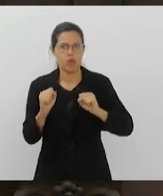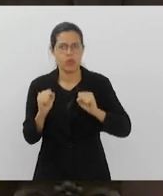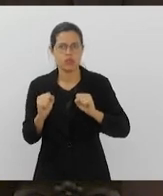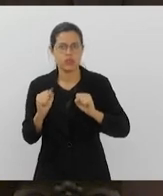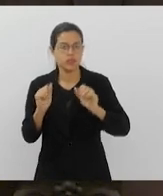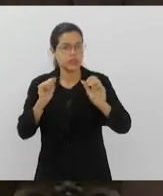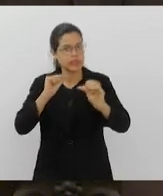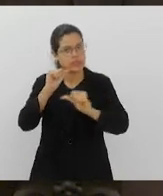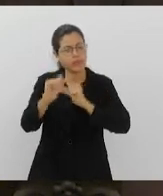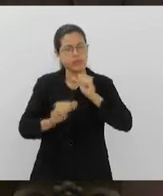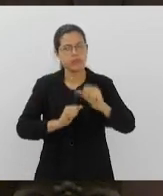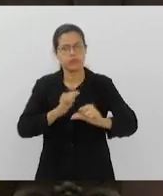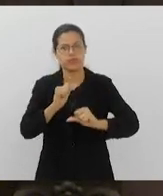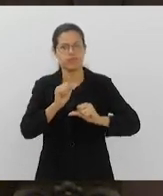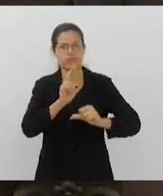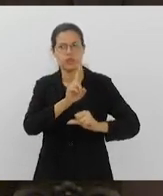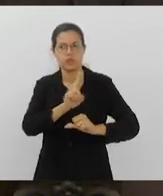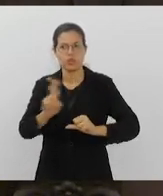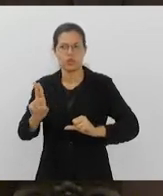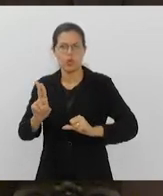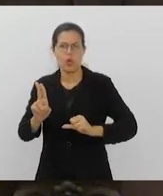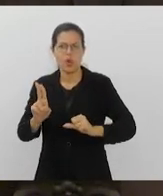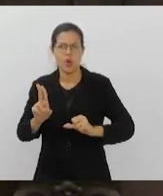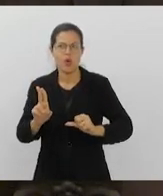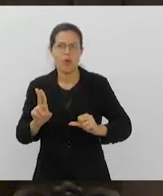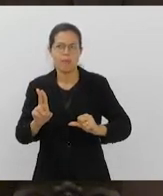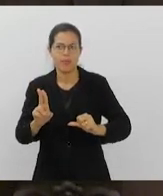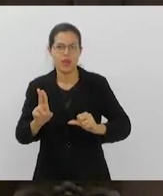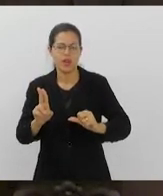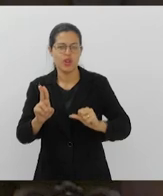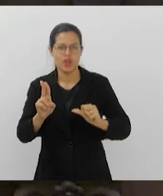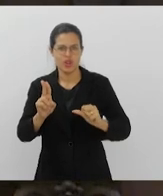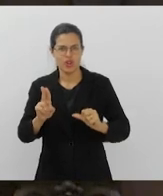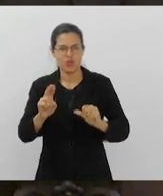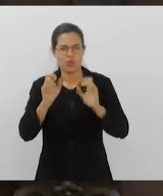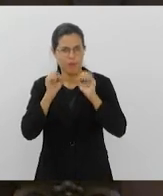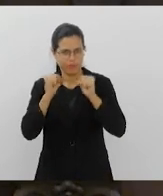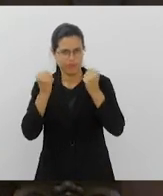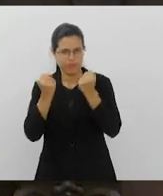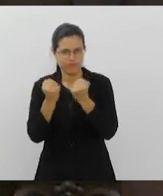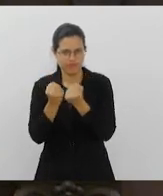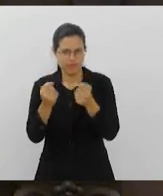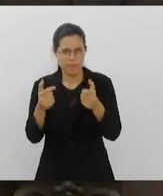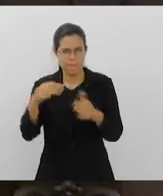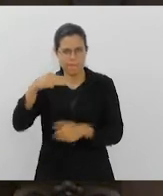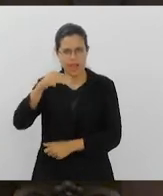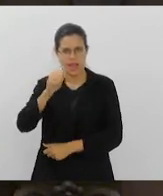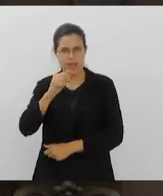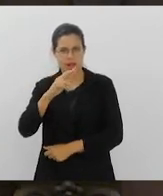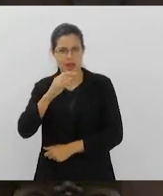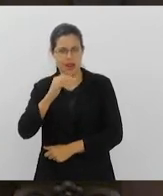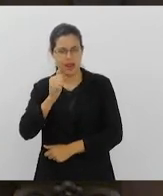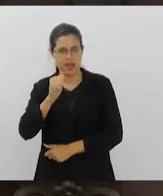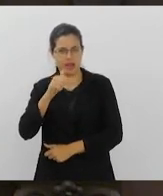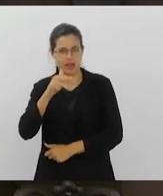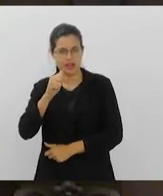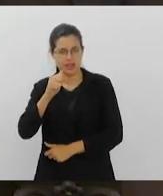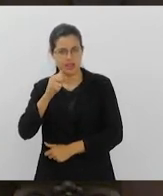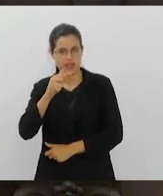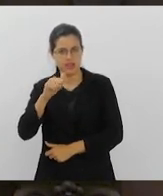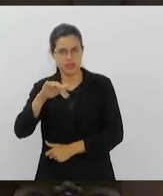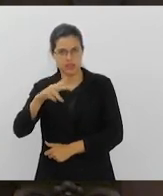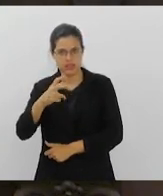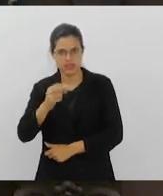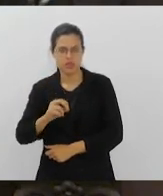mudança de nome, do rebatismo do Maracanãzinho para Ginásio Mestre Robson